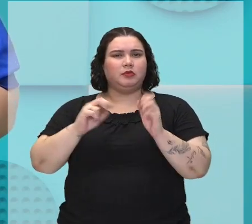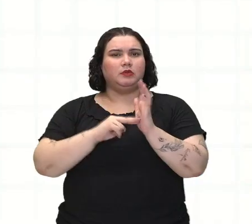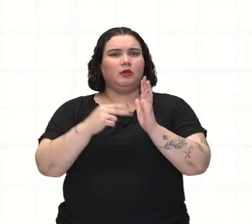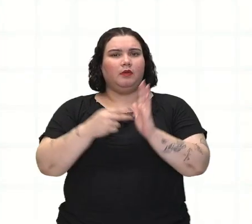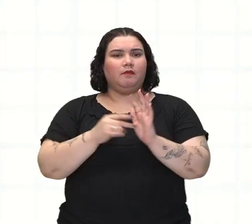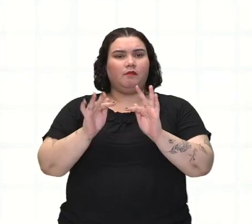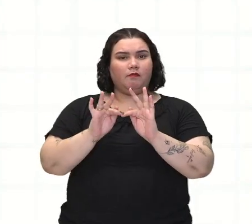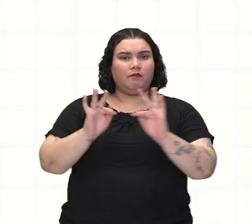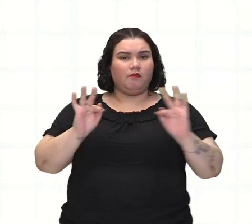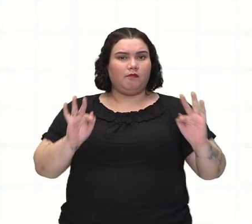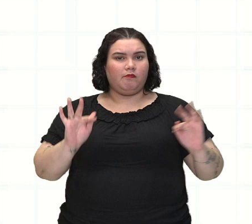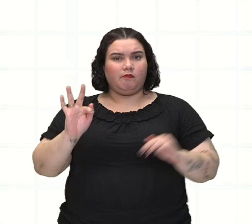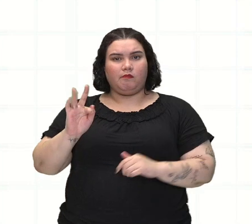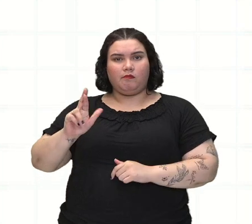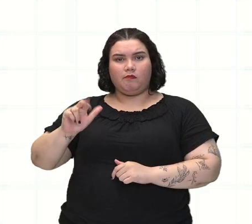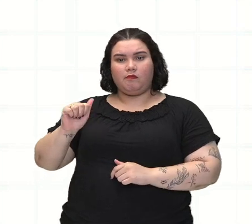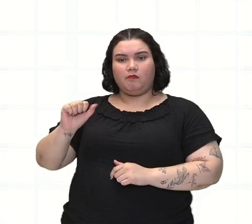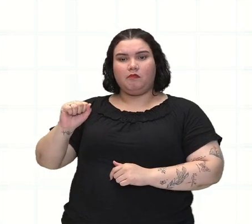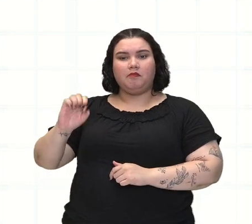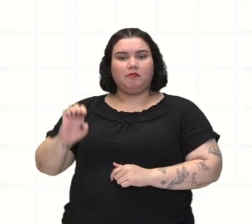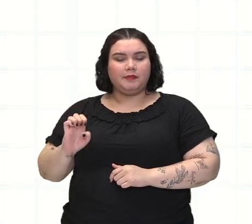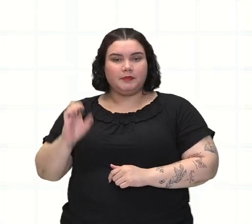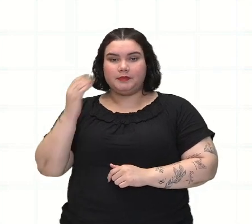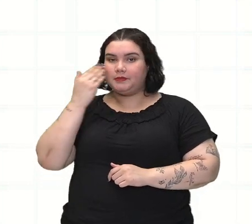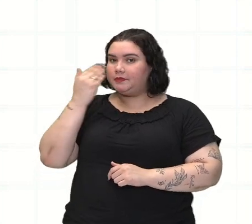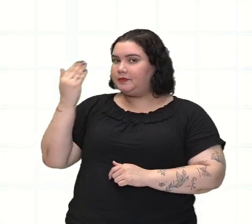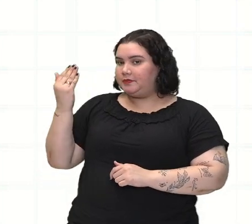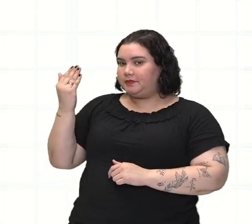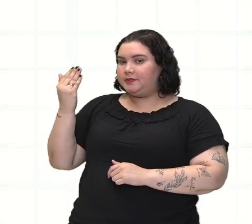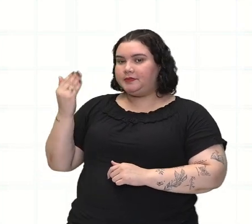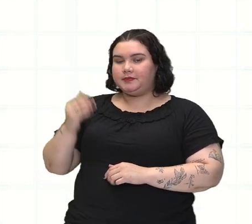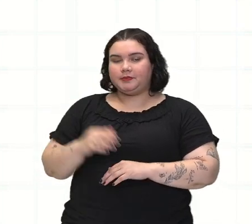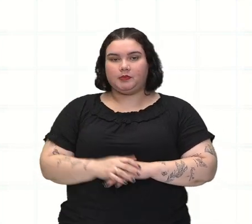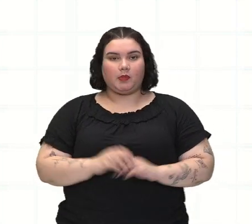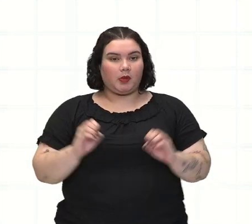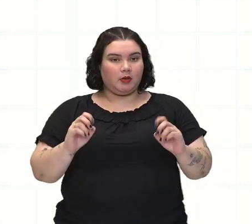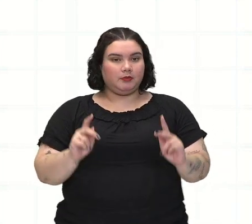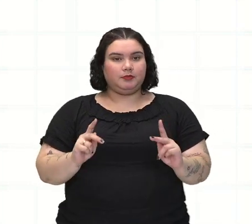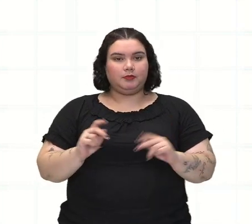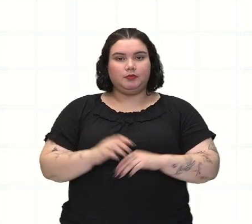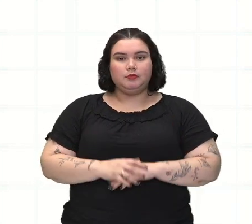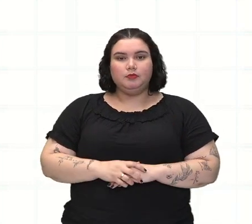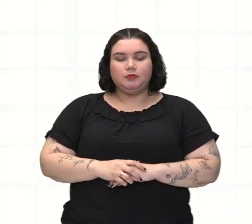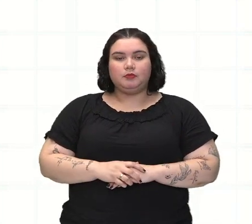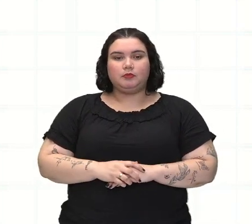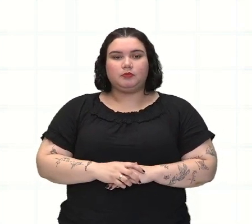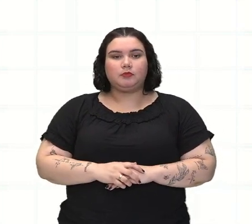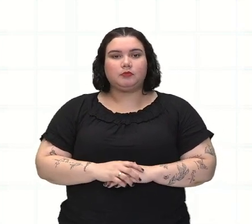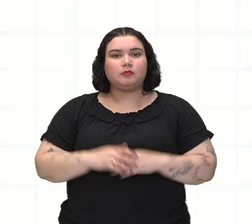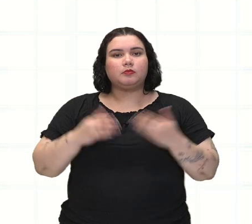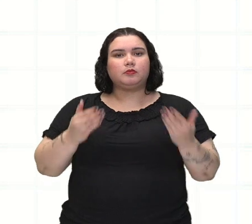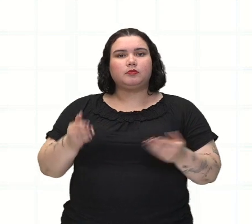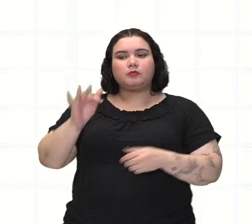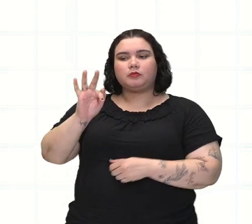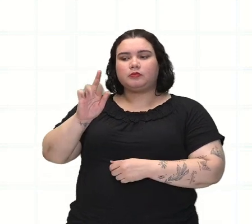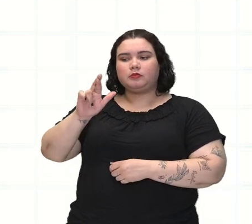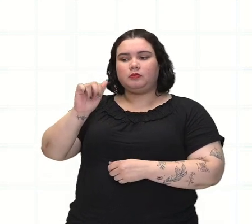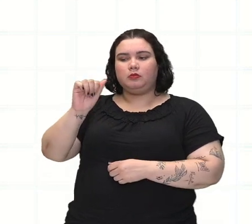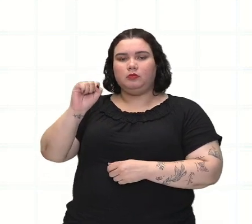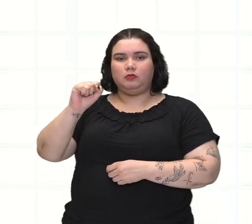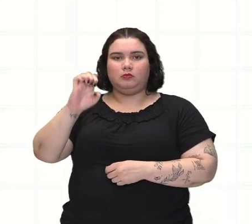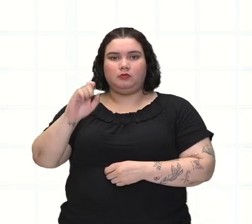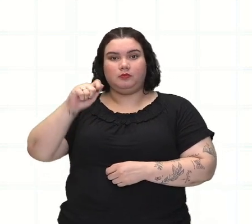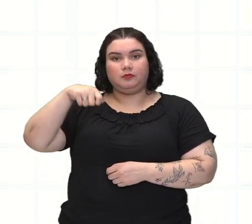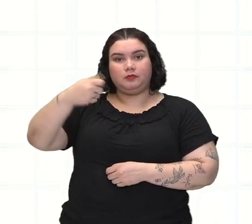aí na tela o conceito de frase. Pois bem, nós temos aqui frase. É